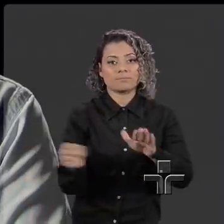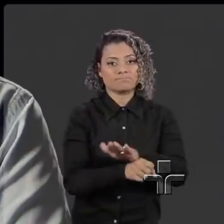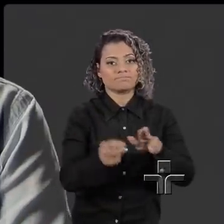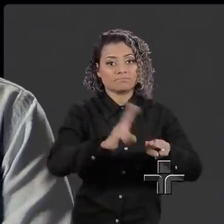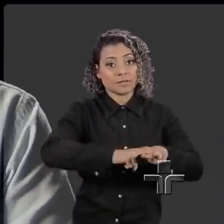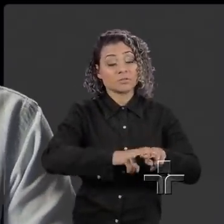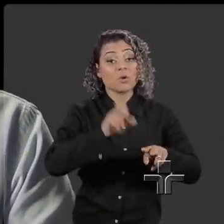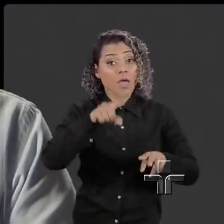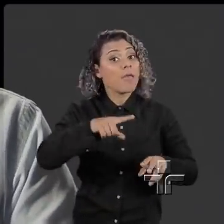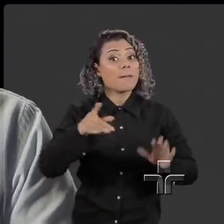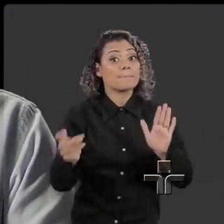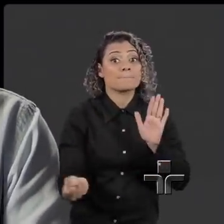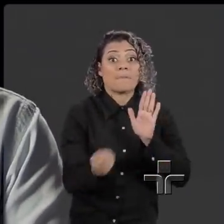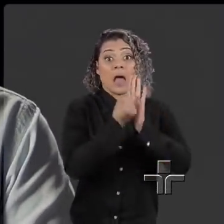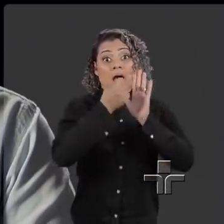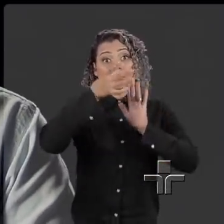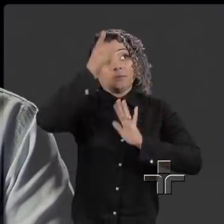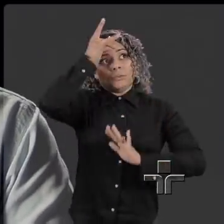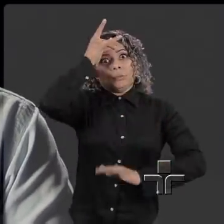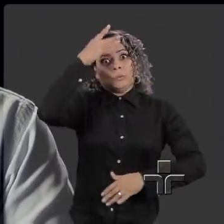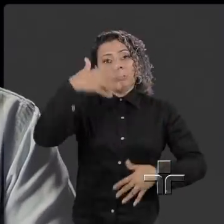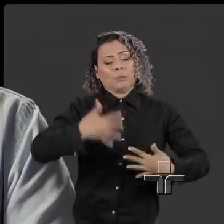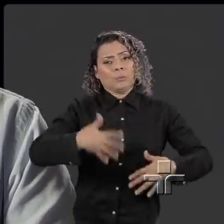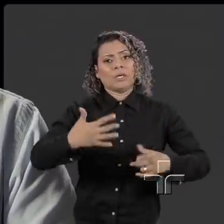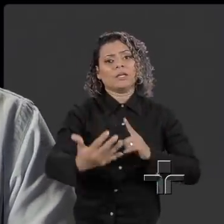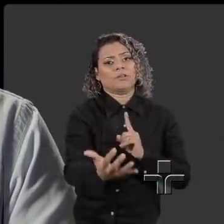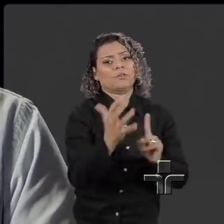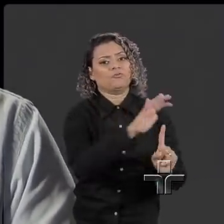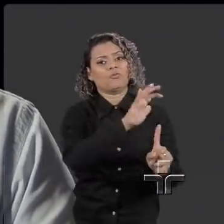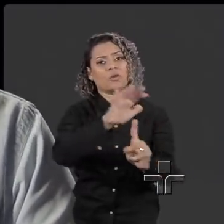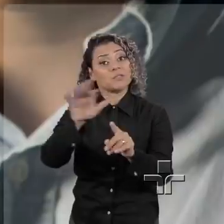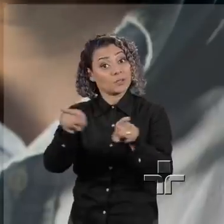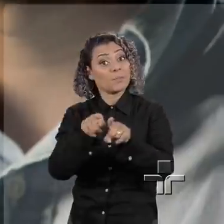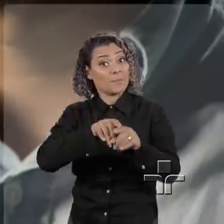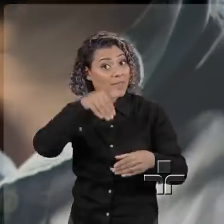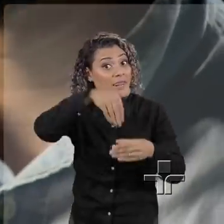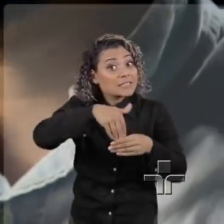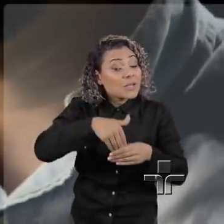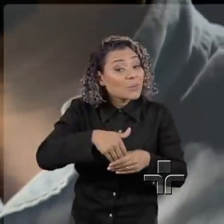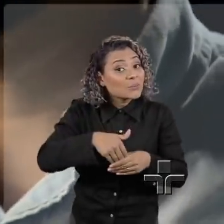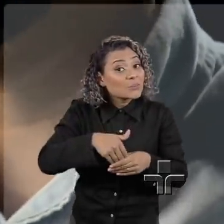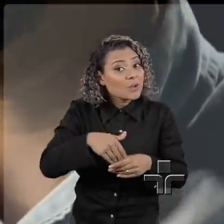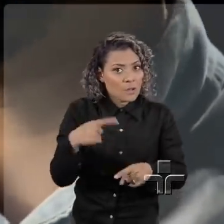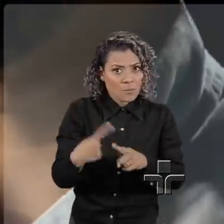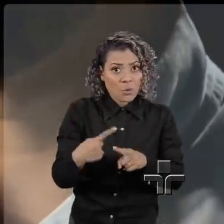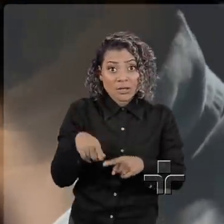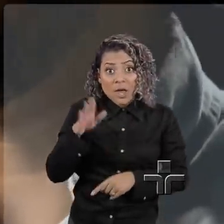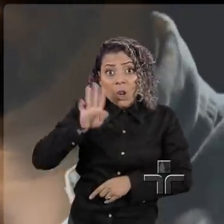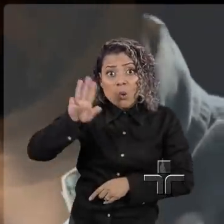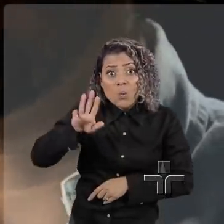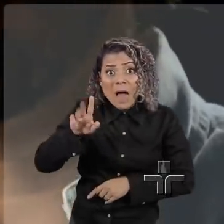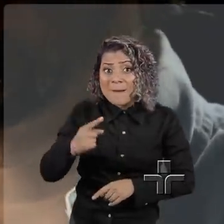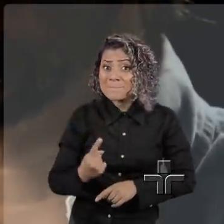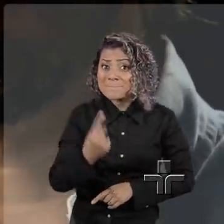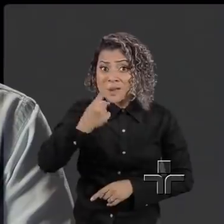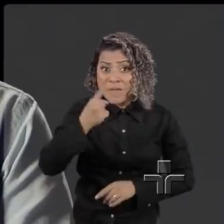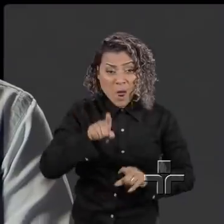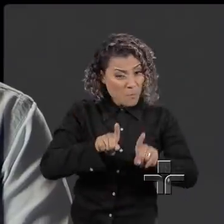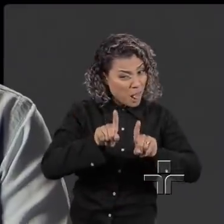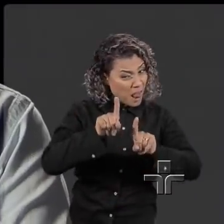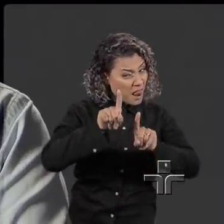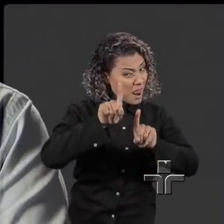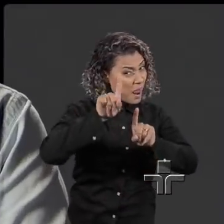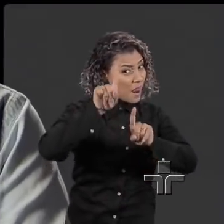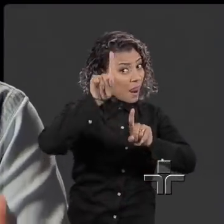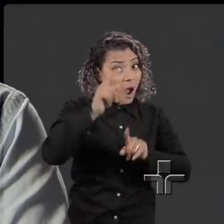dos fatos marcantes aí do ano e que impactou diretamente também as eleições. Porque ele chegava como um nome